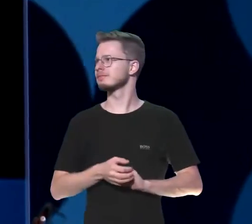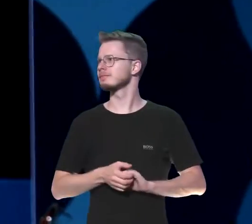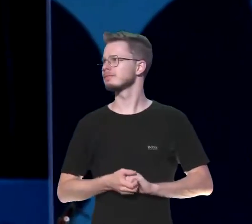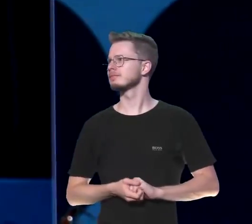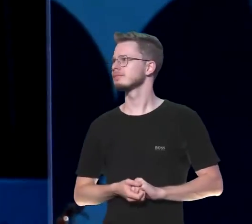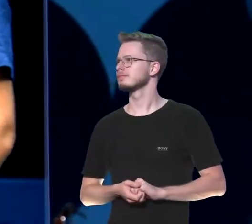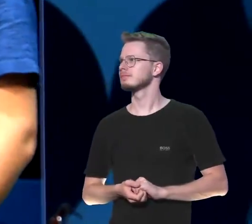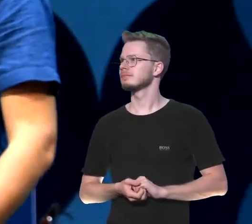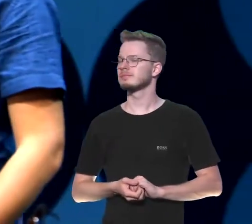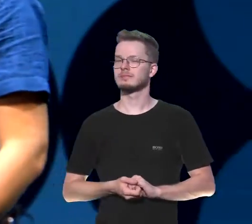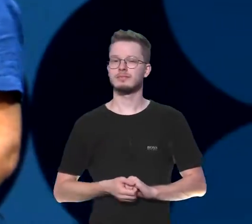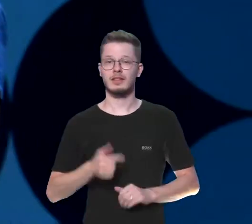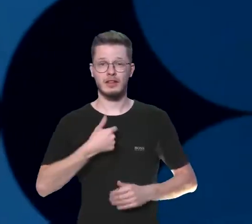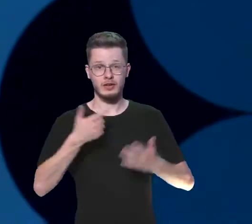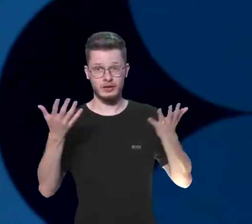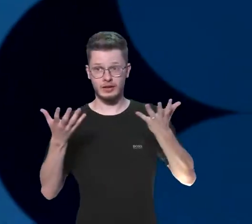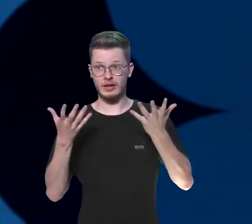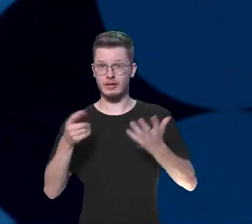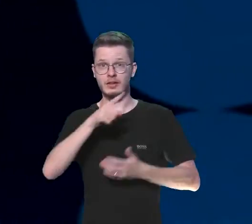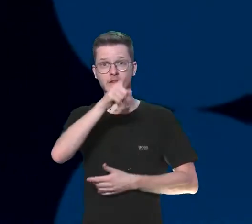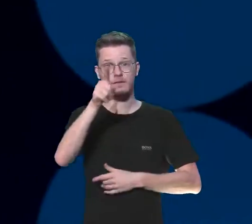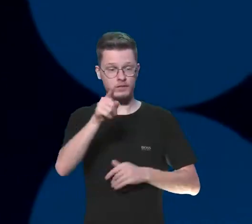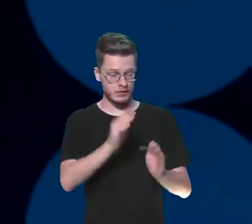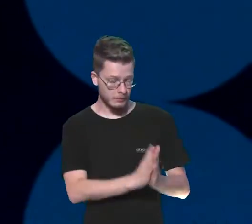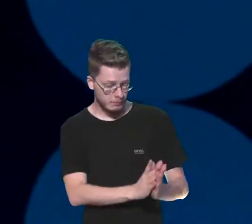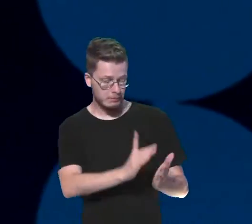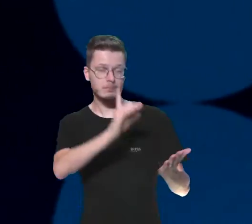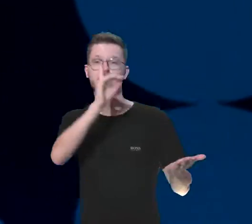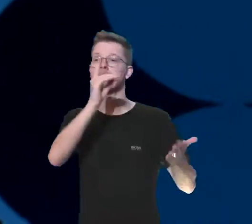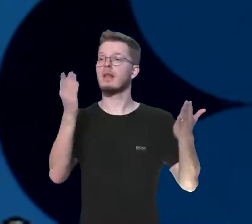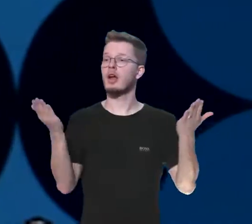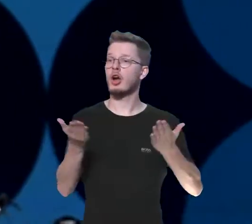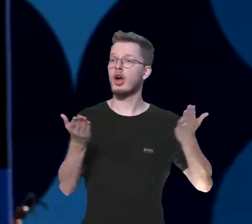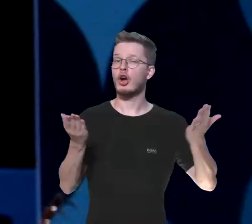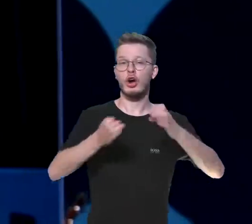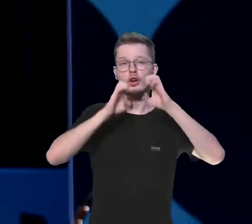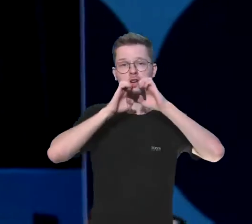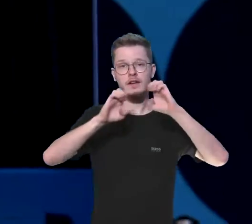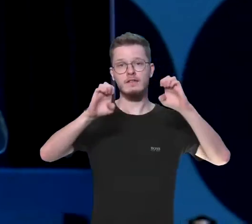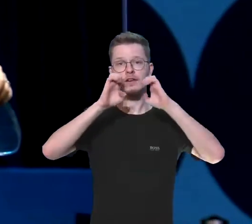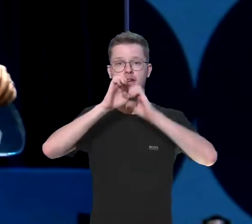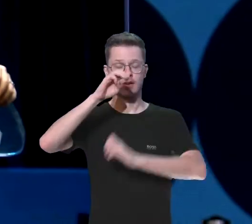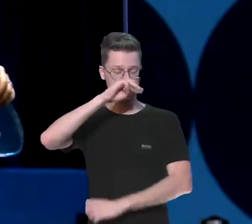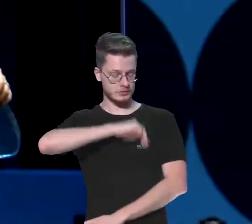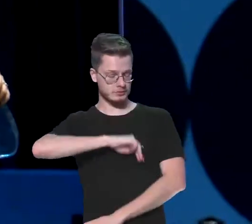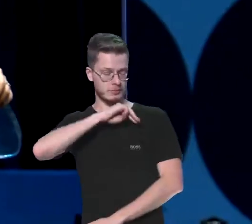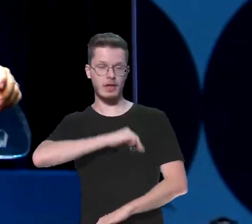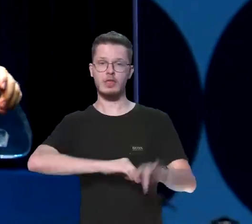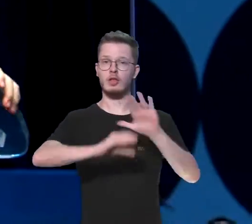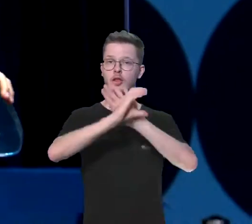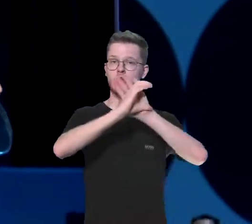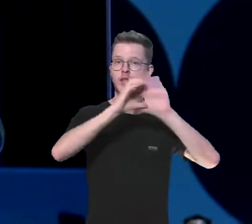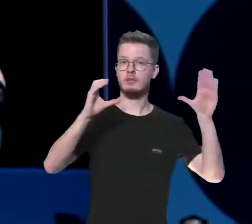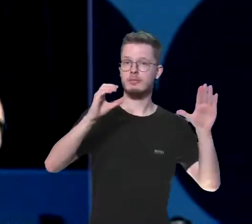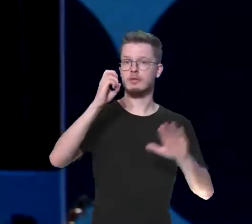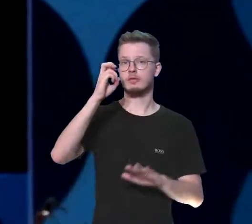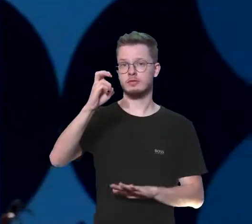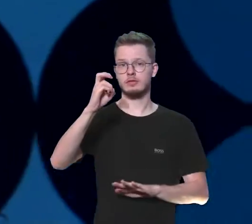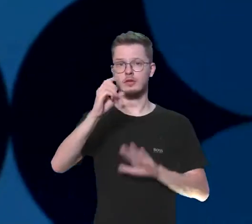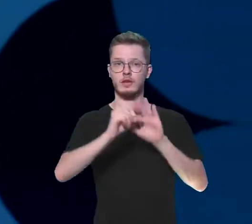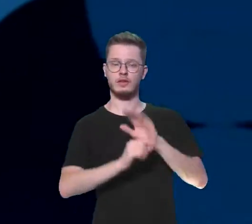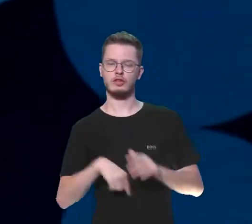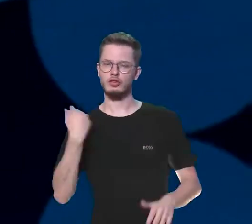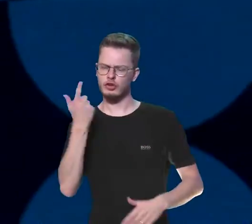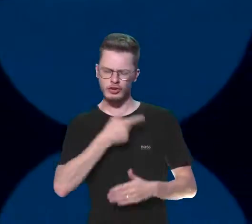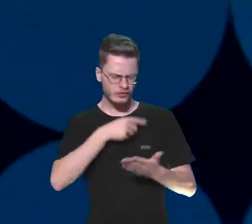Eu queria que você abrisse a palavra de Deus comigo hoje, no Evangelho de Mateus, no capítulo 5. A gente vai estar lendo o Sermão